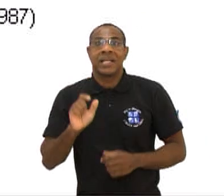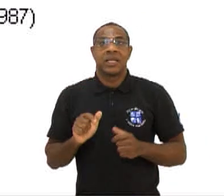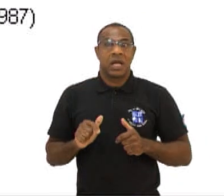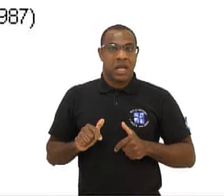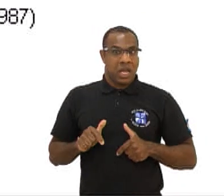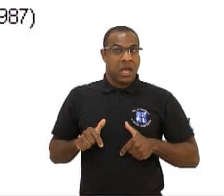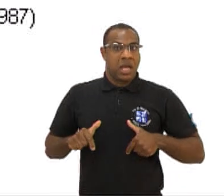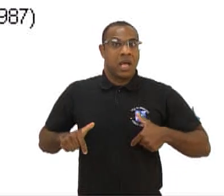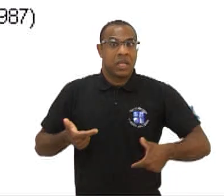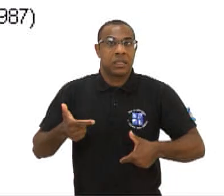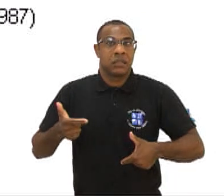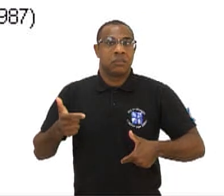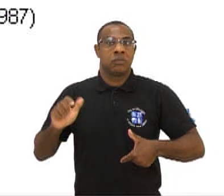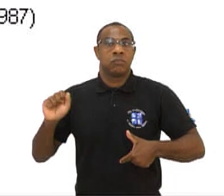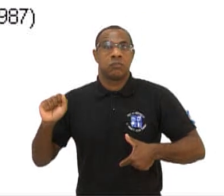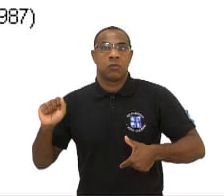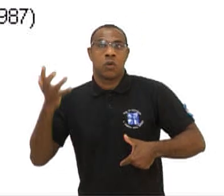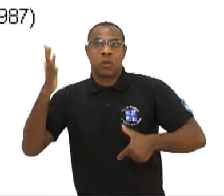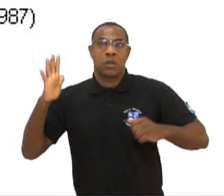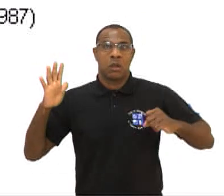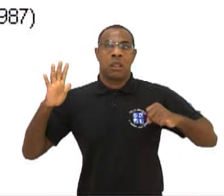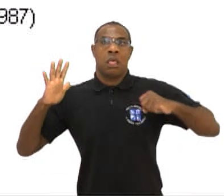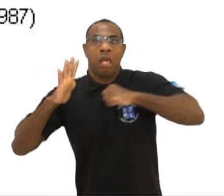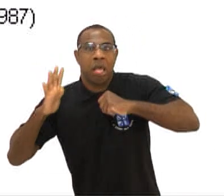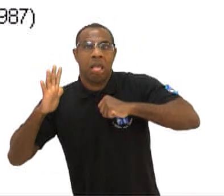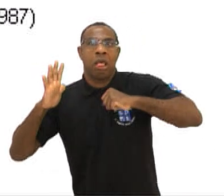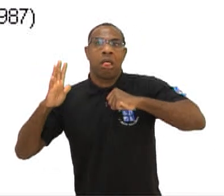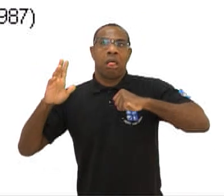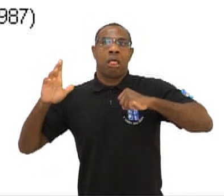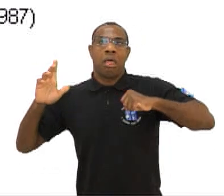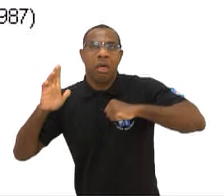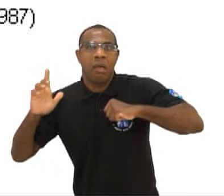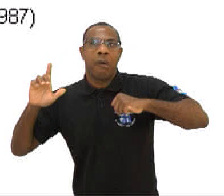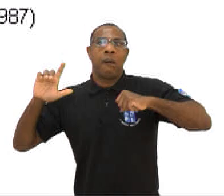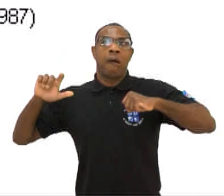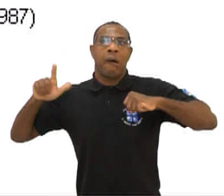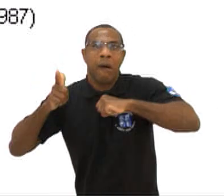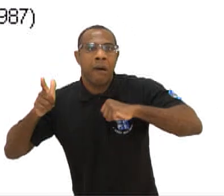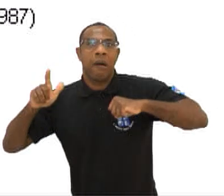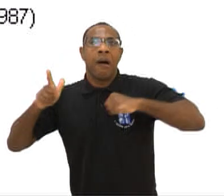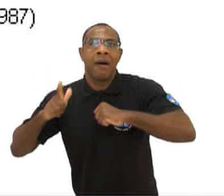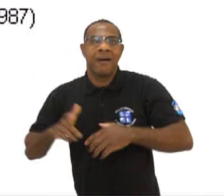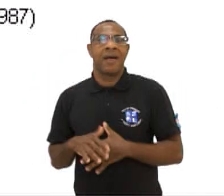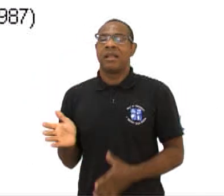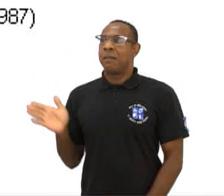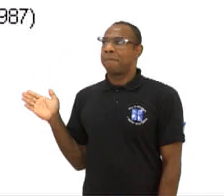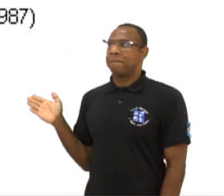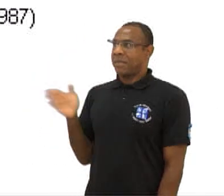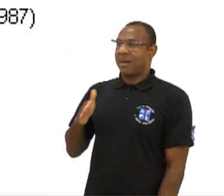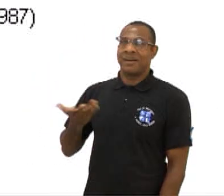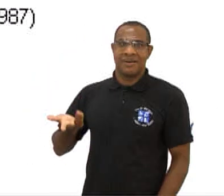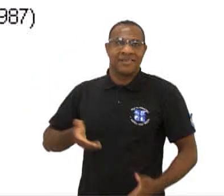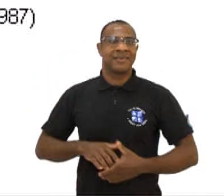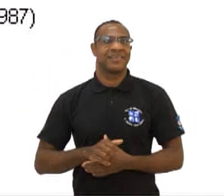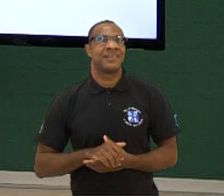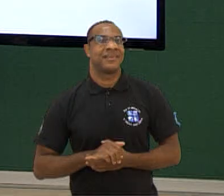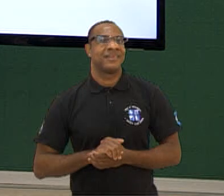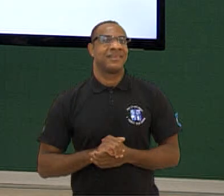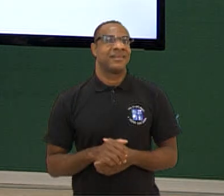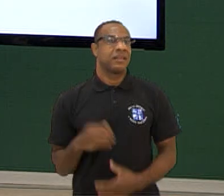igual em sentido contrário, né? E ele vai lá dar um tabefe no Odd, certo?